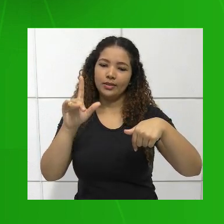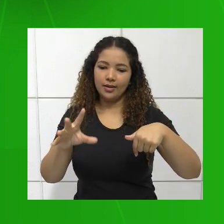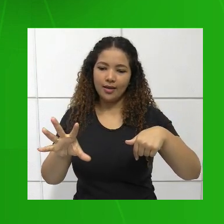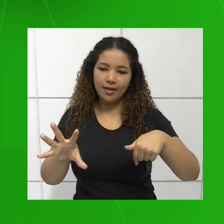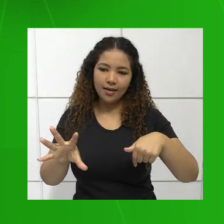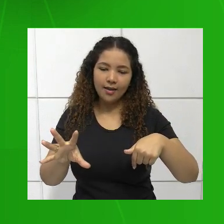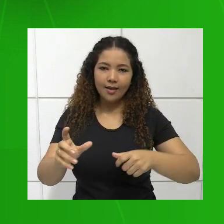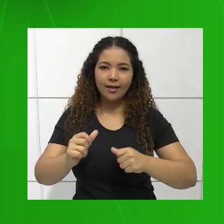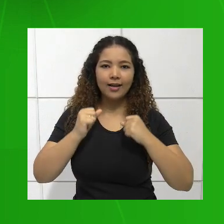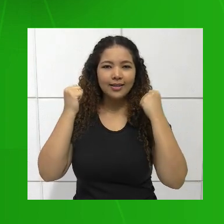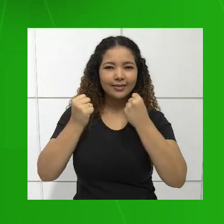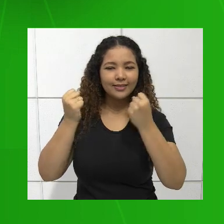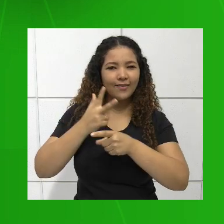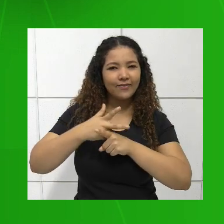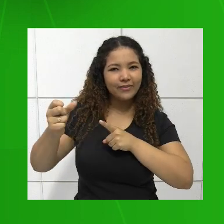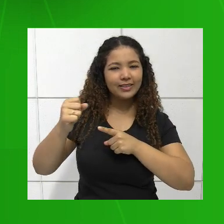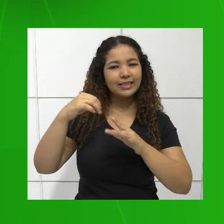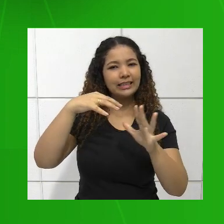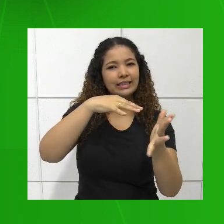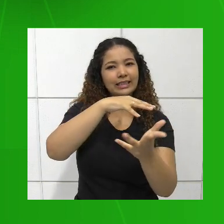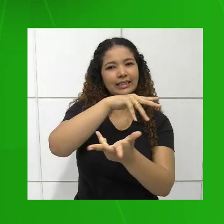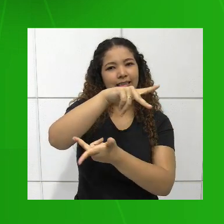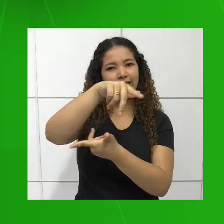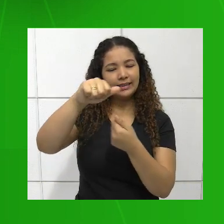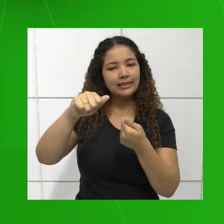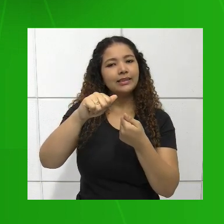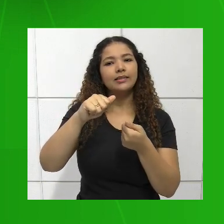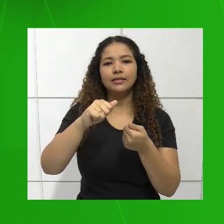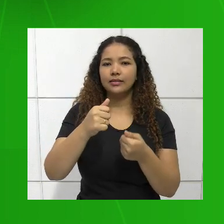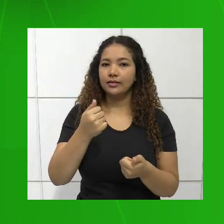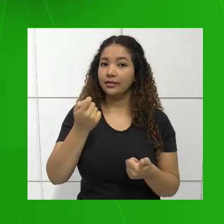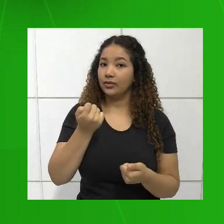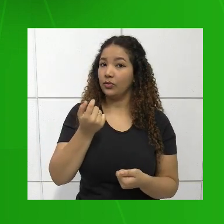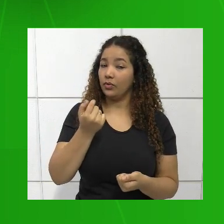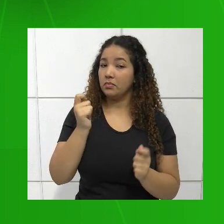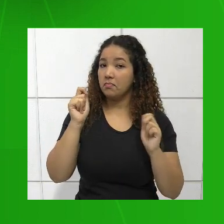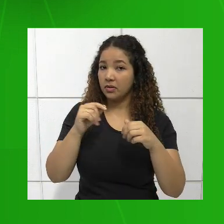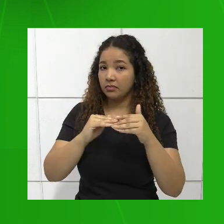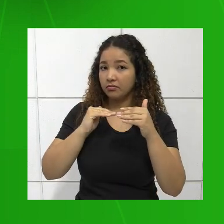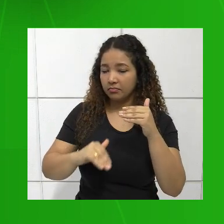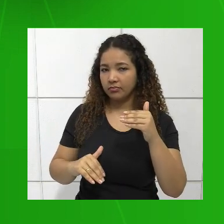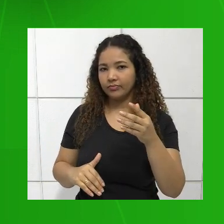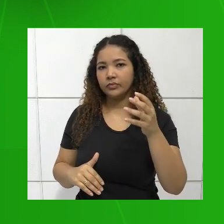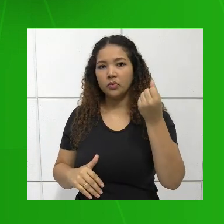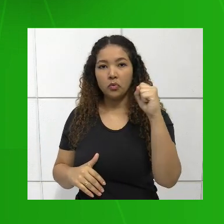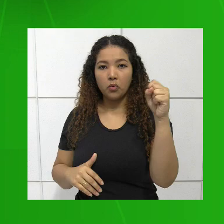com a eliminação da Sul-Americana, tem ainda 18,8%